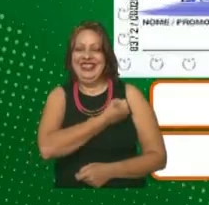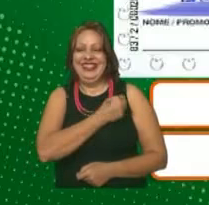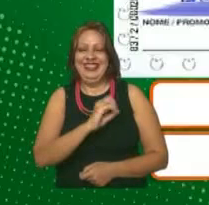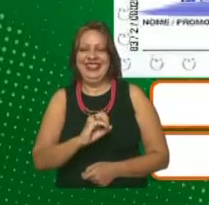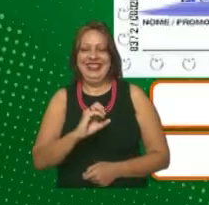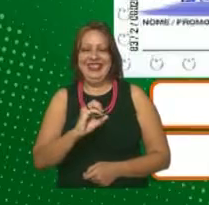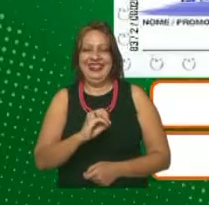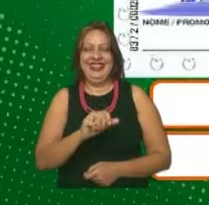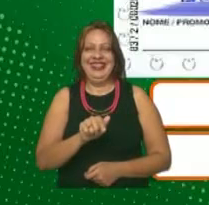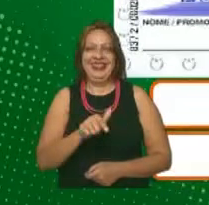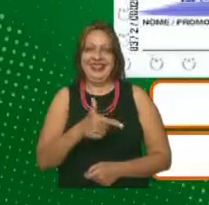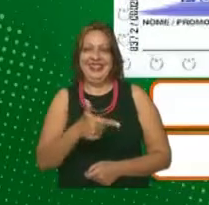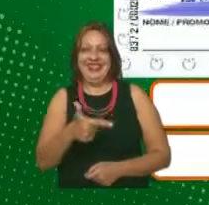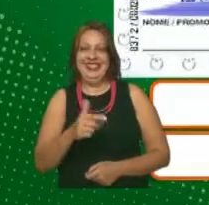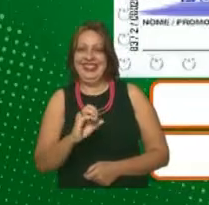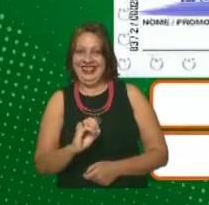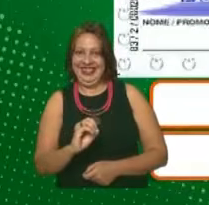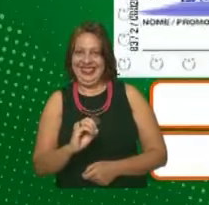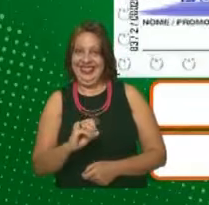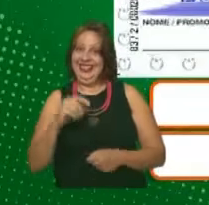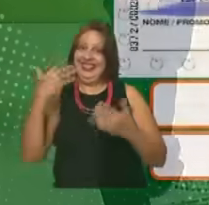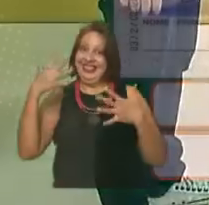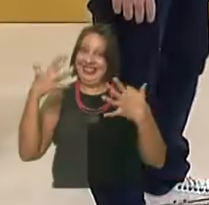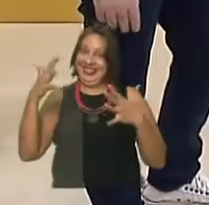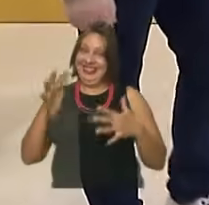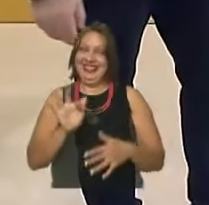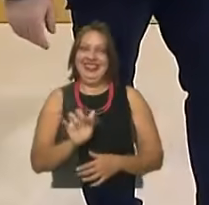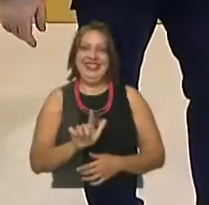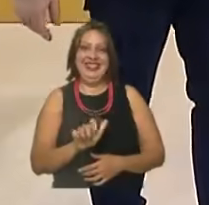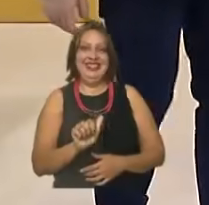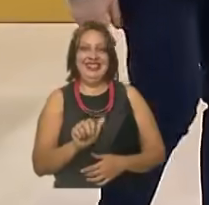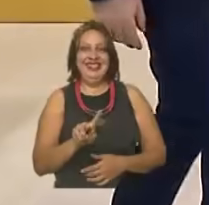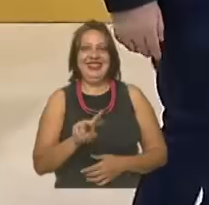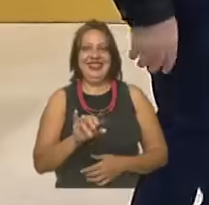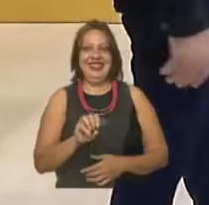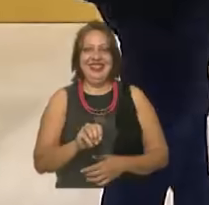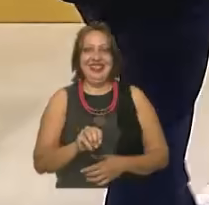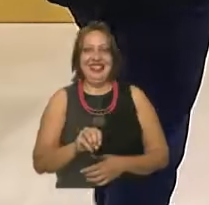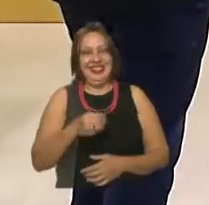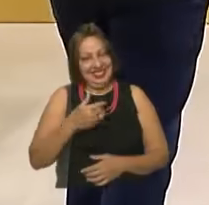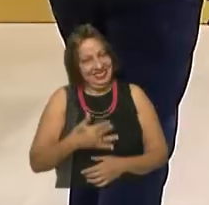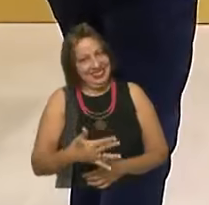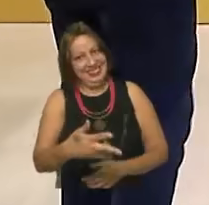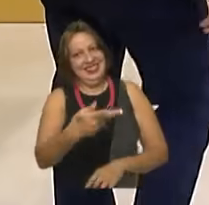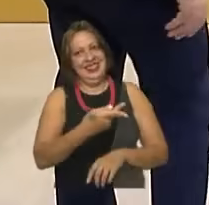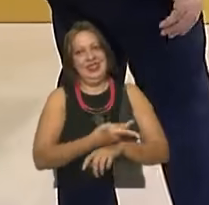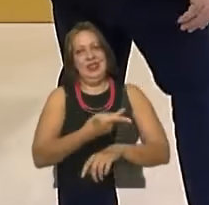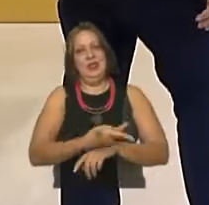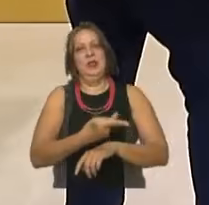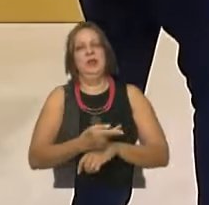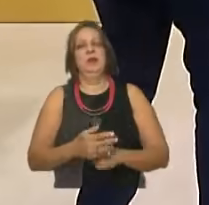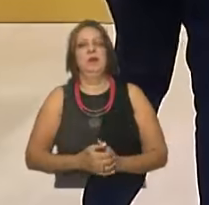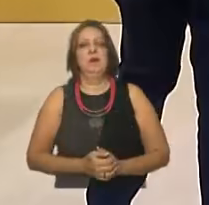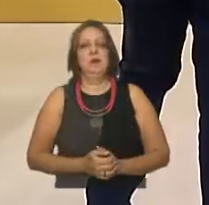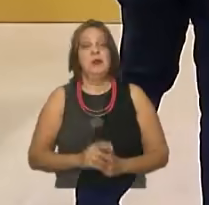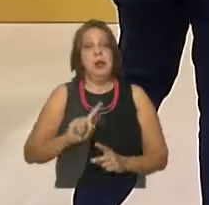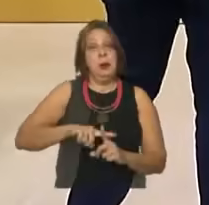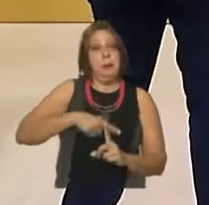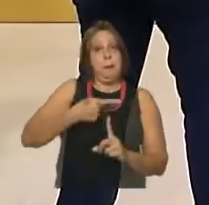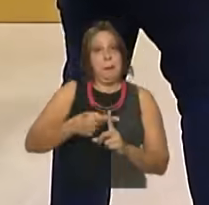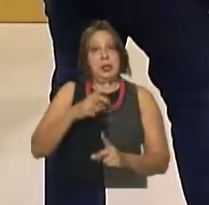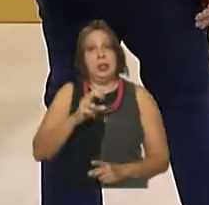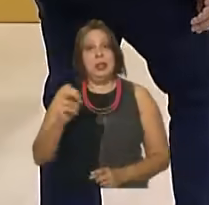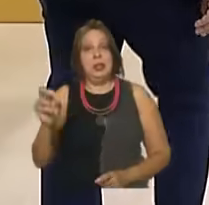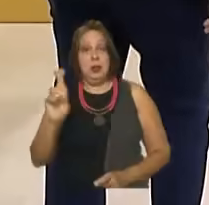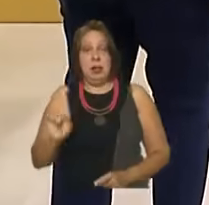certificado 007220, parabéns, Flávio! Parabéns! Segue premiando o nosso Gira Sergipe, mais R$500